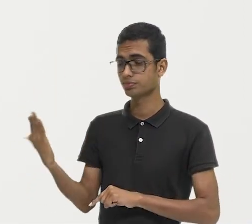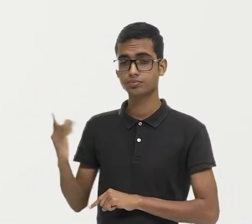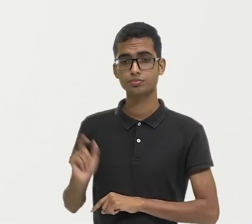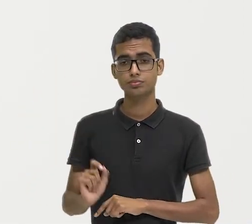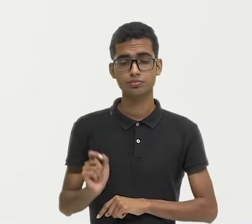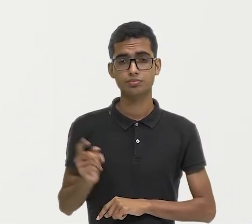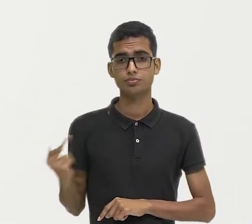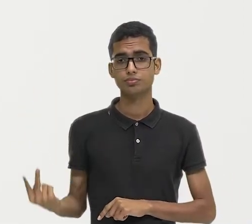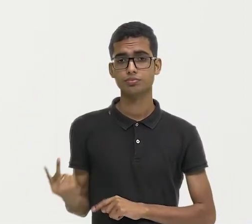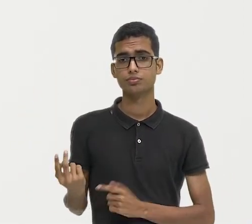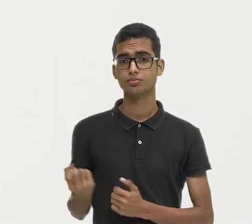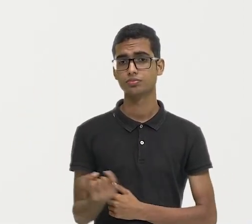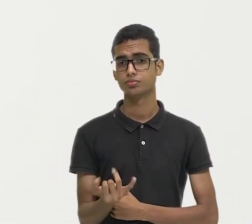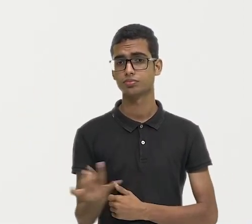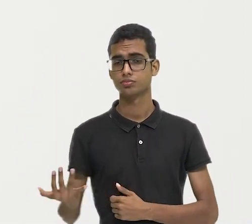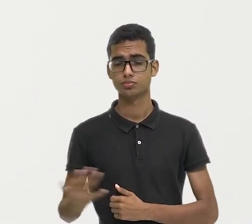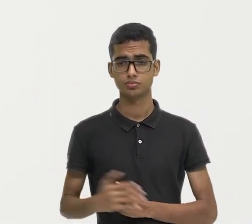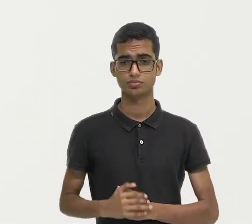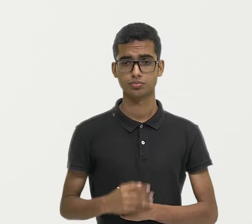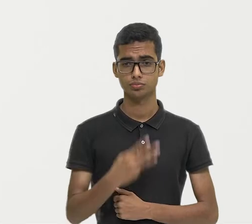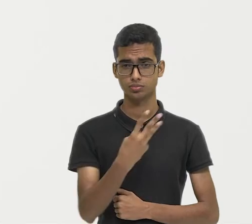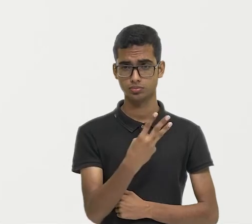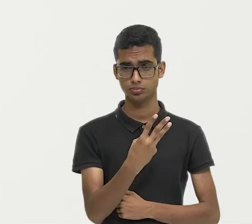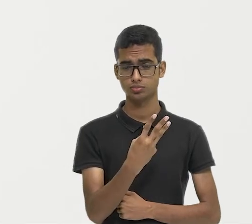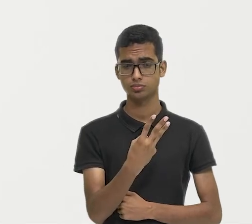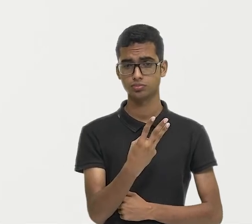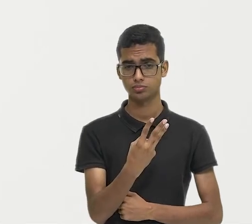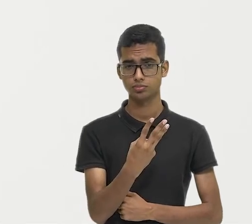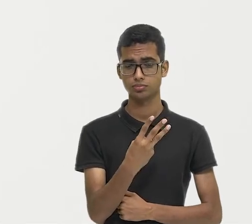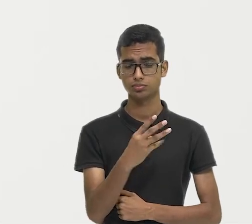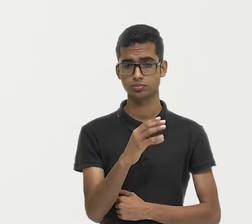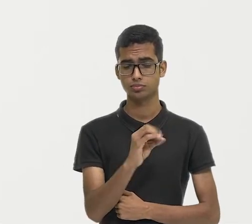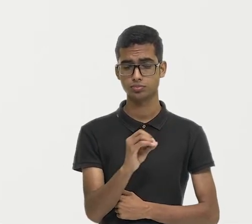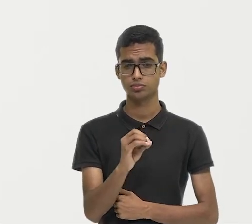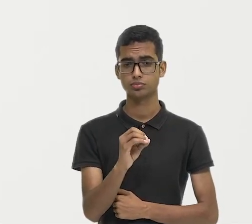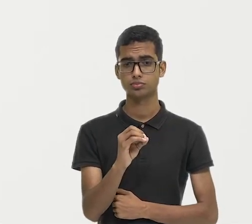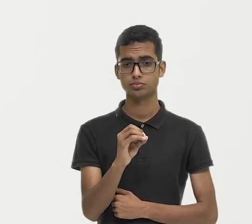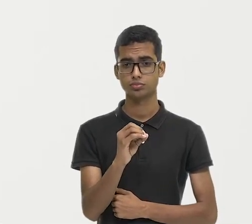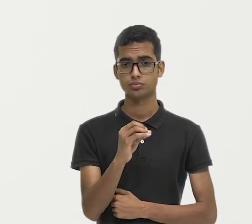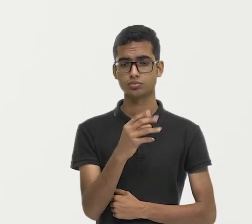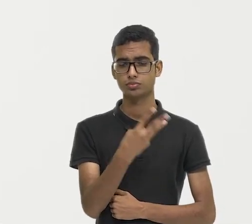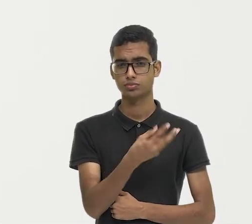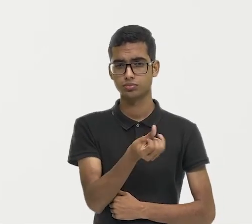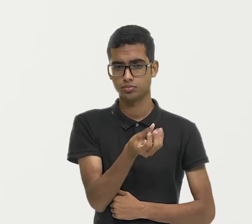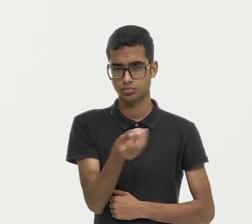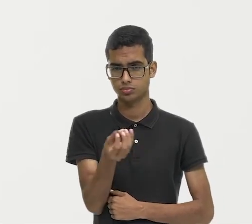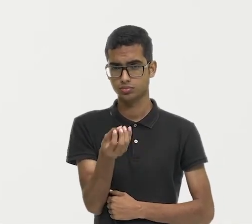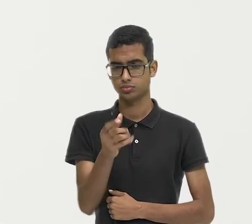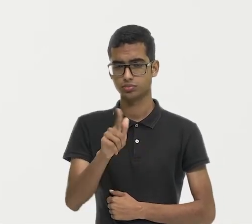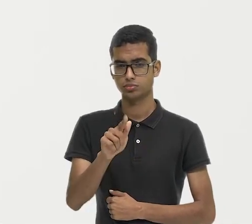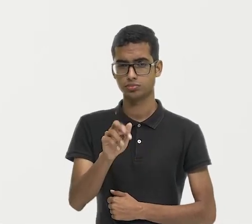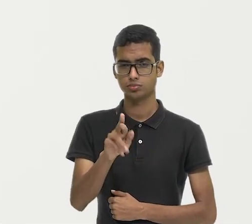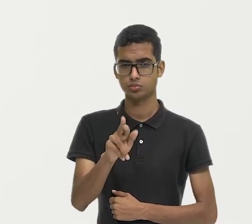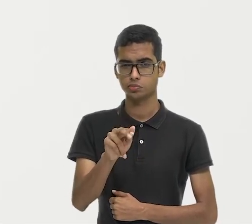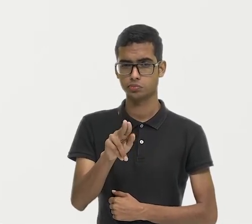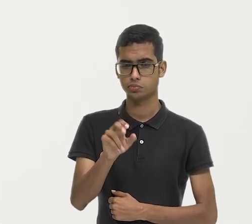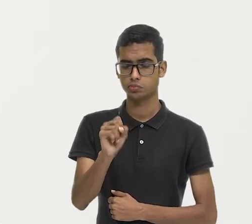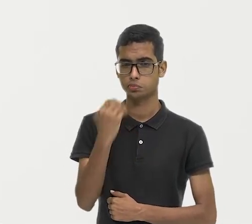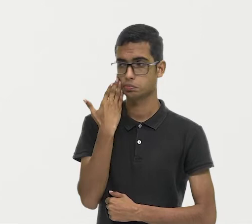numa circunferência equivale a 360 graus. Então, você começa fazendo